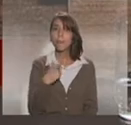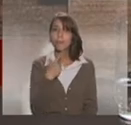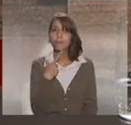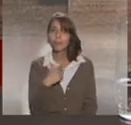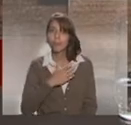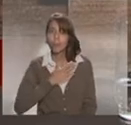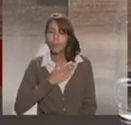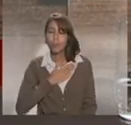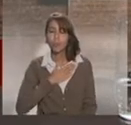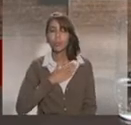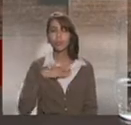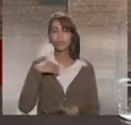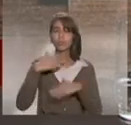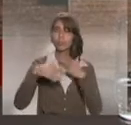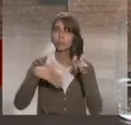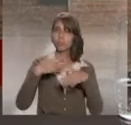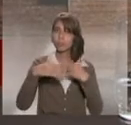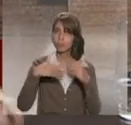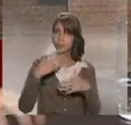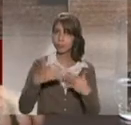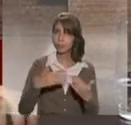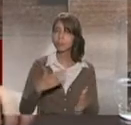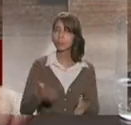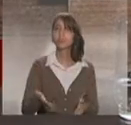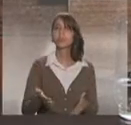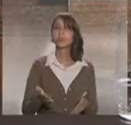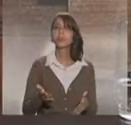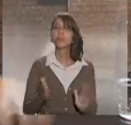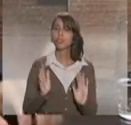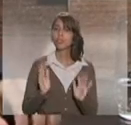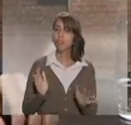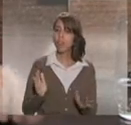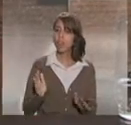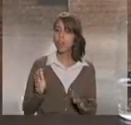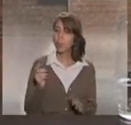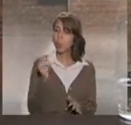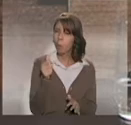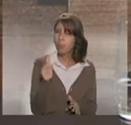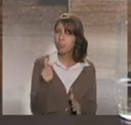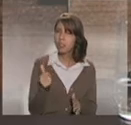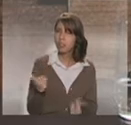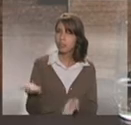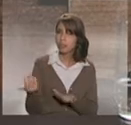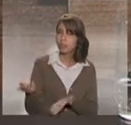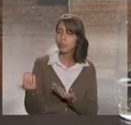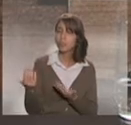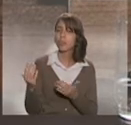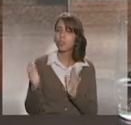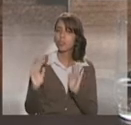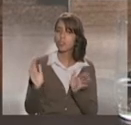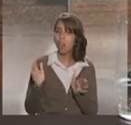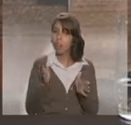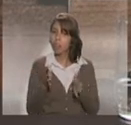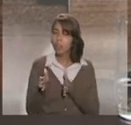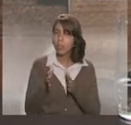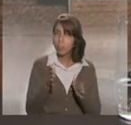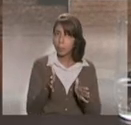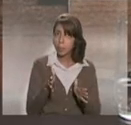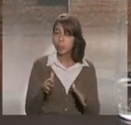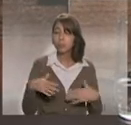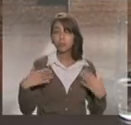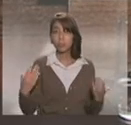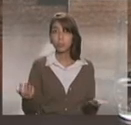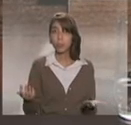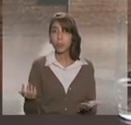foi se formando já na pré adolescência para a adolescência foi se formando muito ir por esse caminho então eu